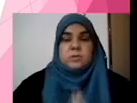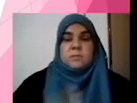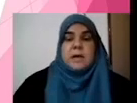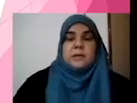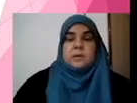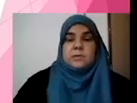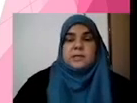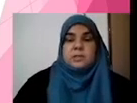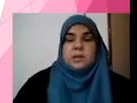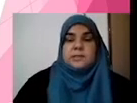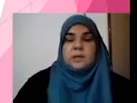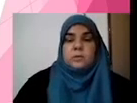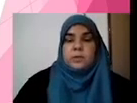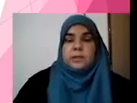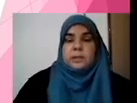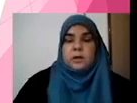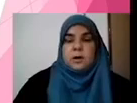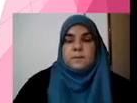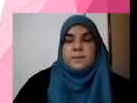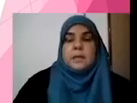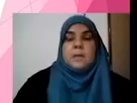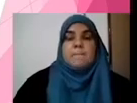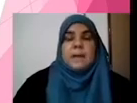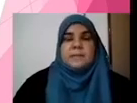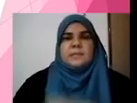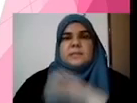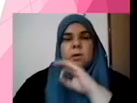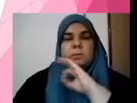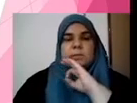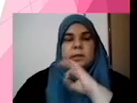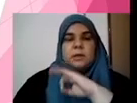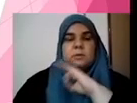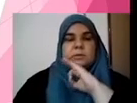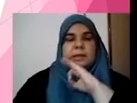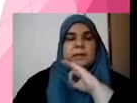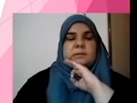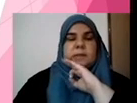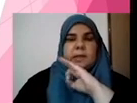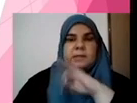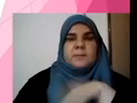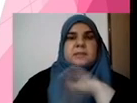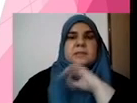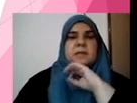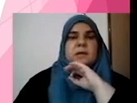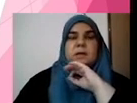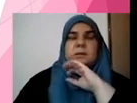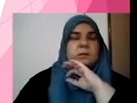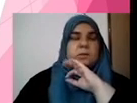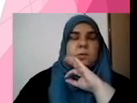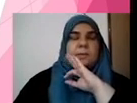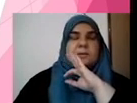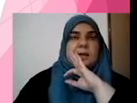está acostumado a usar só essa altura aqui, ó. Mas assim como o triângulo tem 3